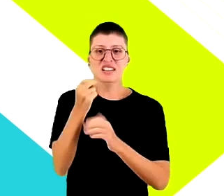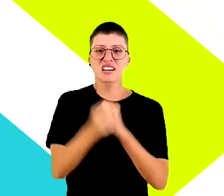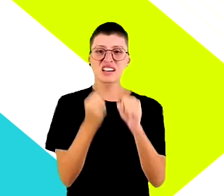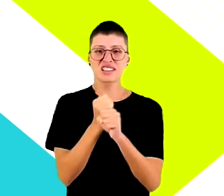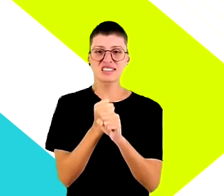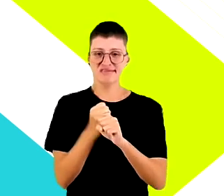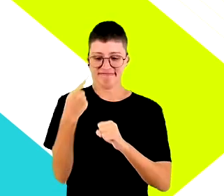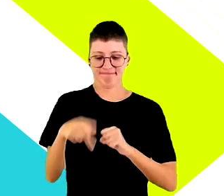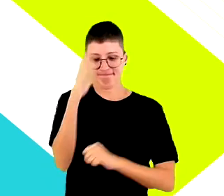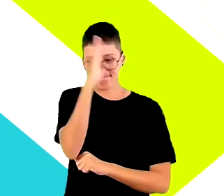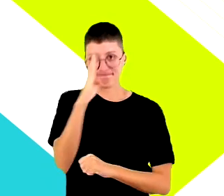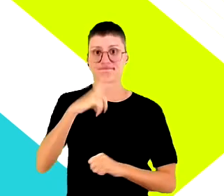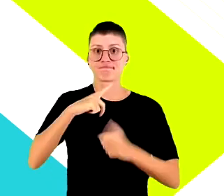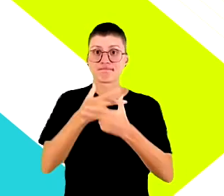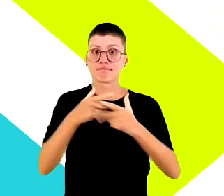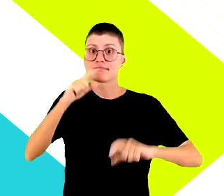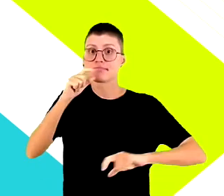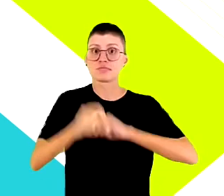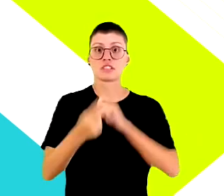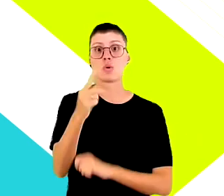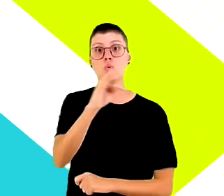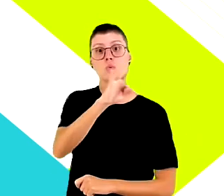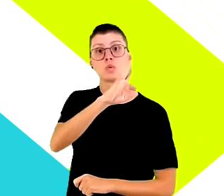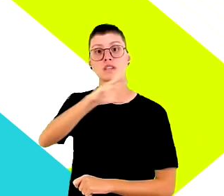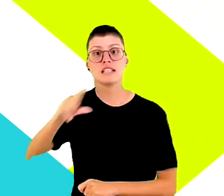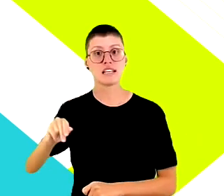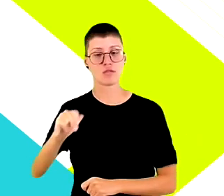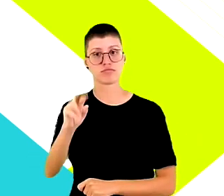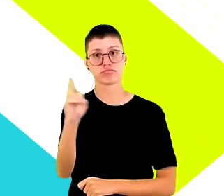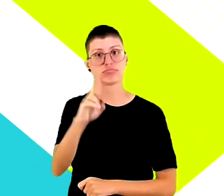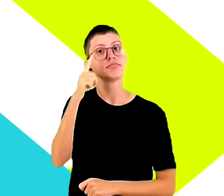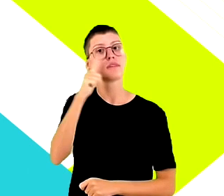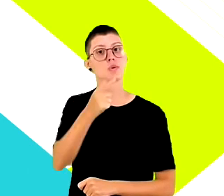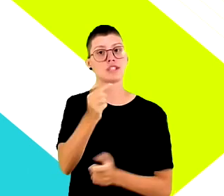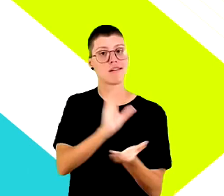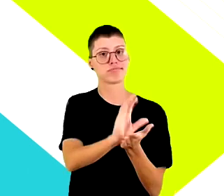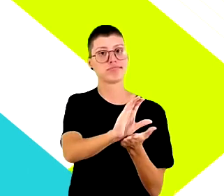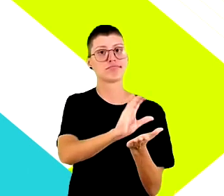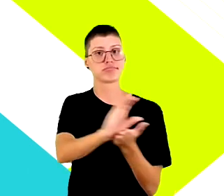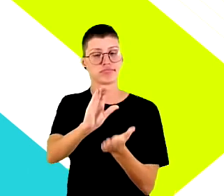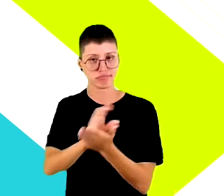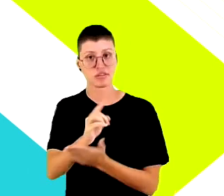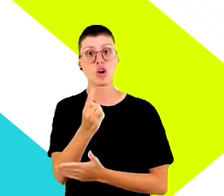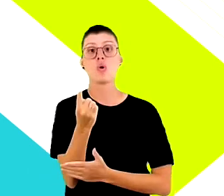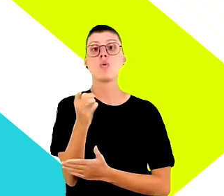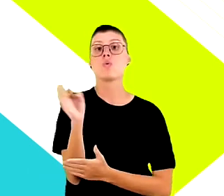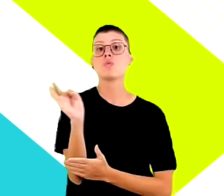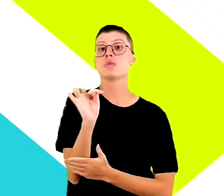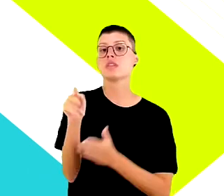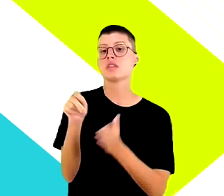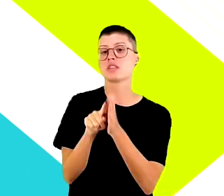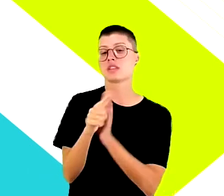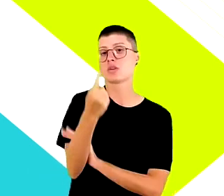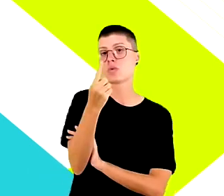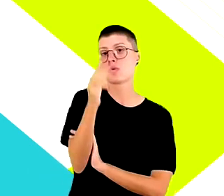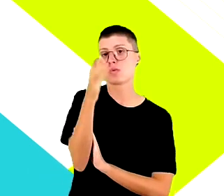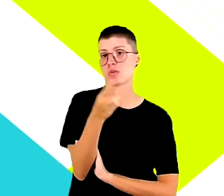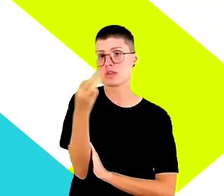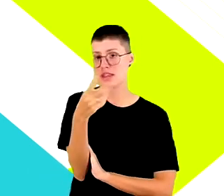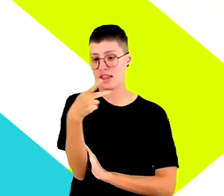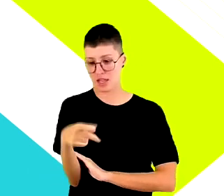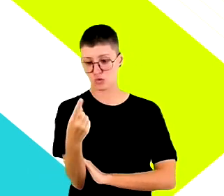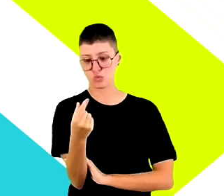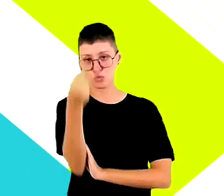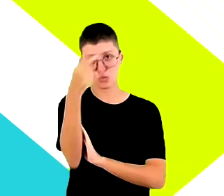de quase R$1 trilhão para financiar a agricultura. Né, e 1/3 desse dinheiro vem dos bancos, né, do sistema